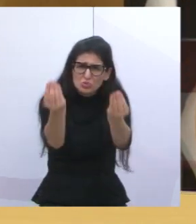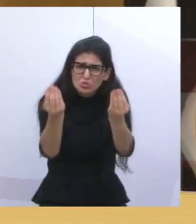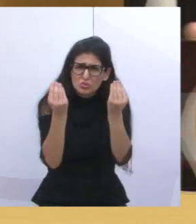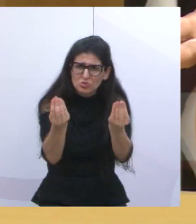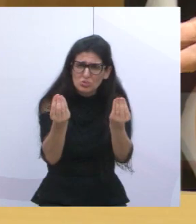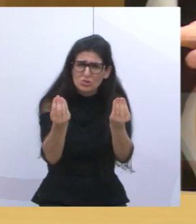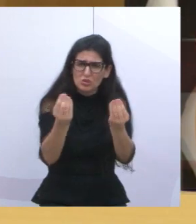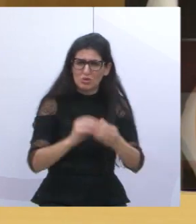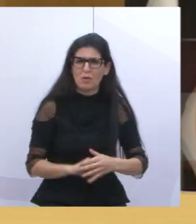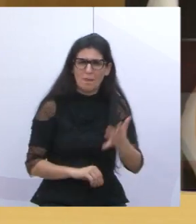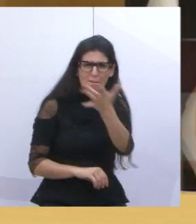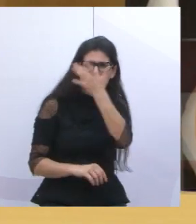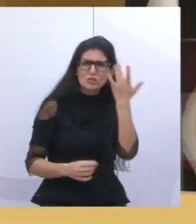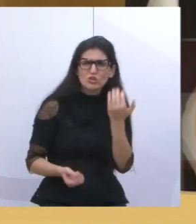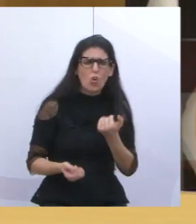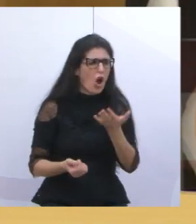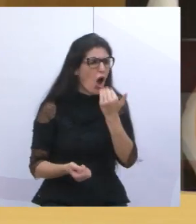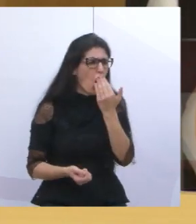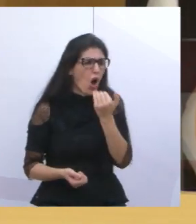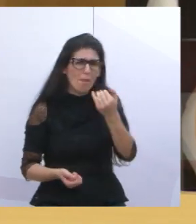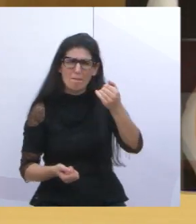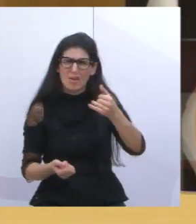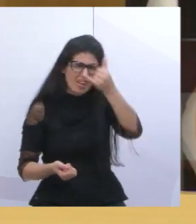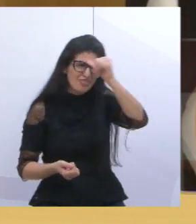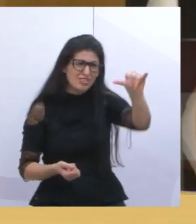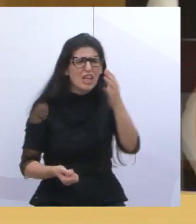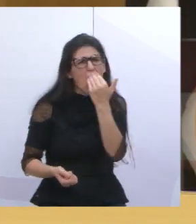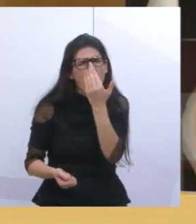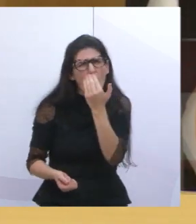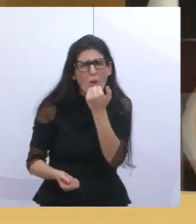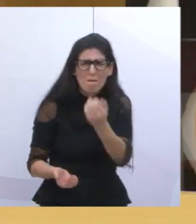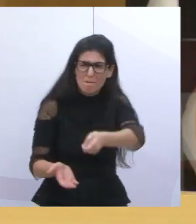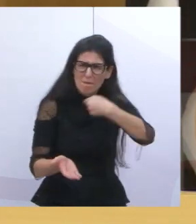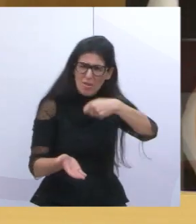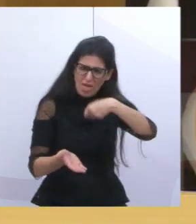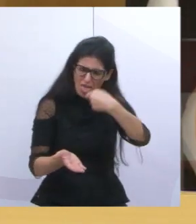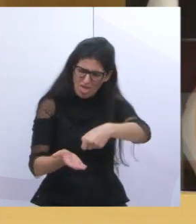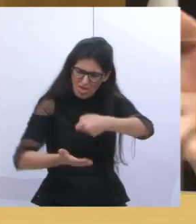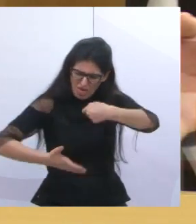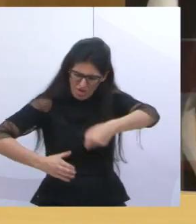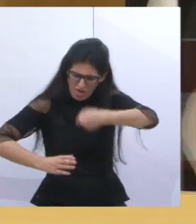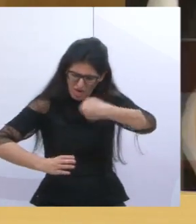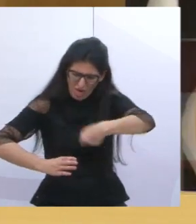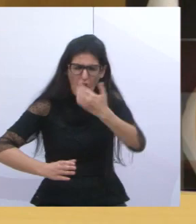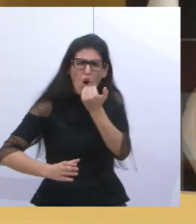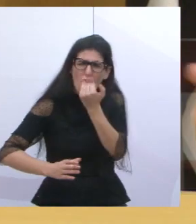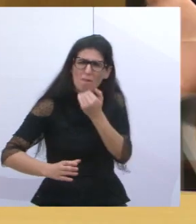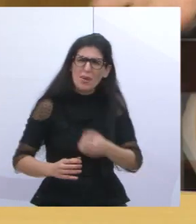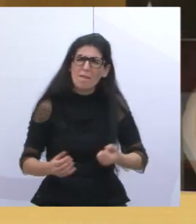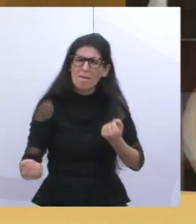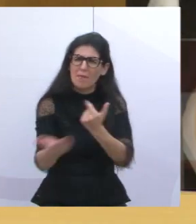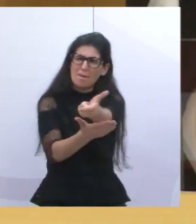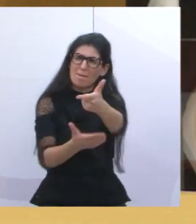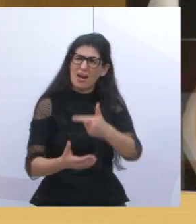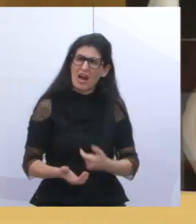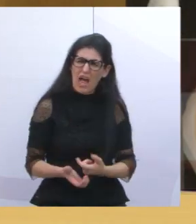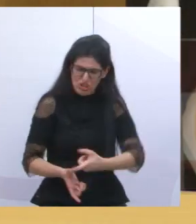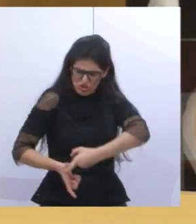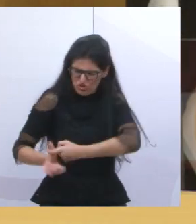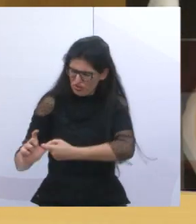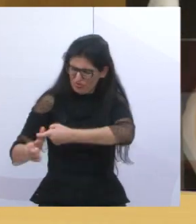para pagar asfalto, uma vez que já pagam ali imposto para caramba, e dentre eles o próprio IPTU, tal de IPVA, e é tanto